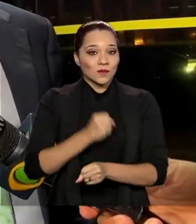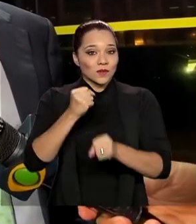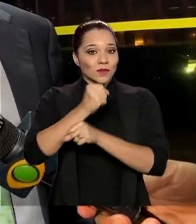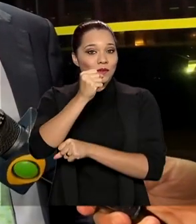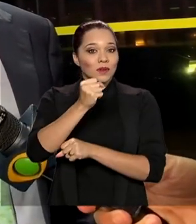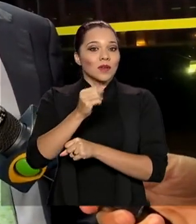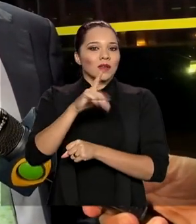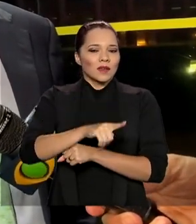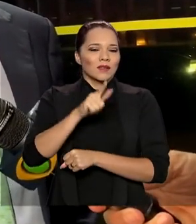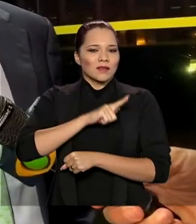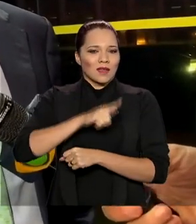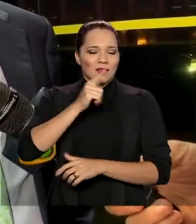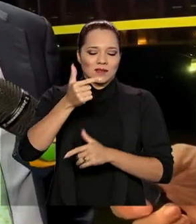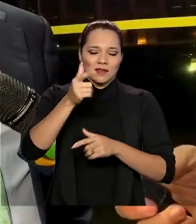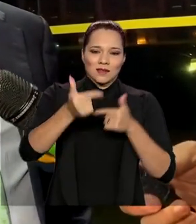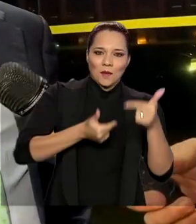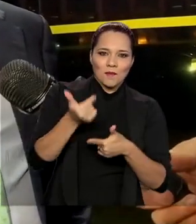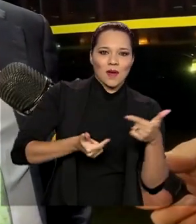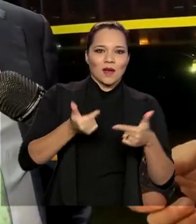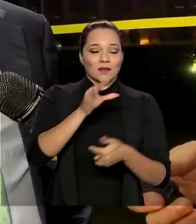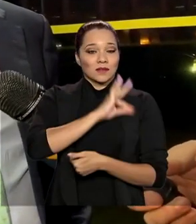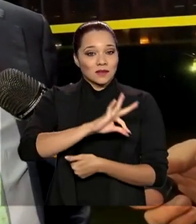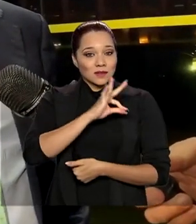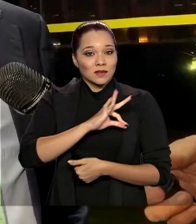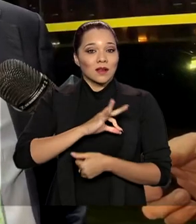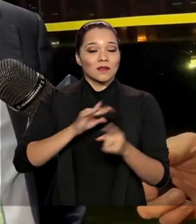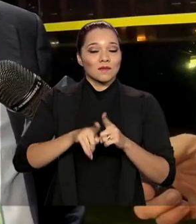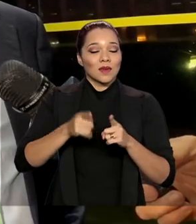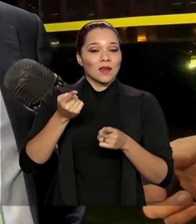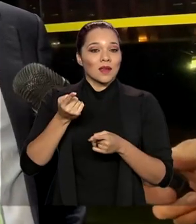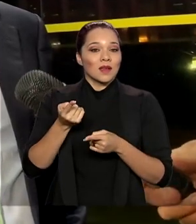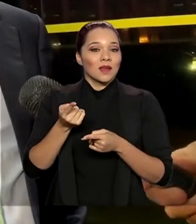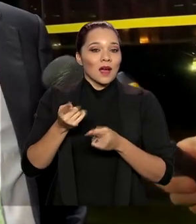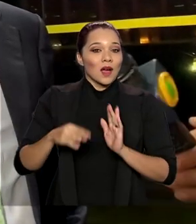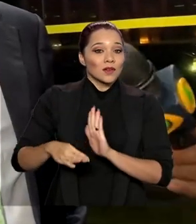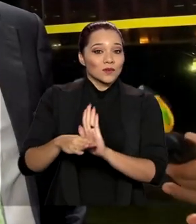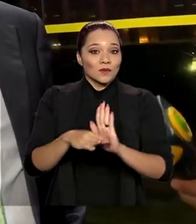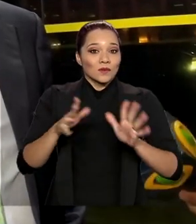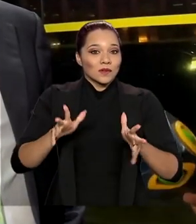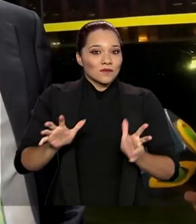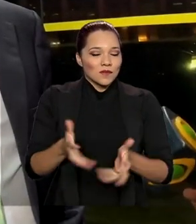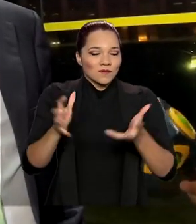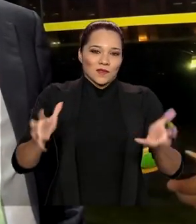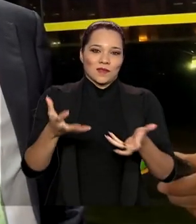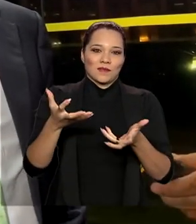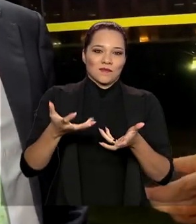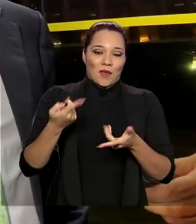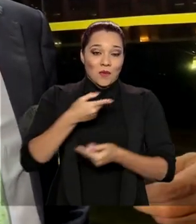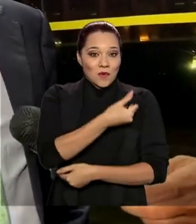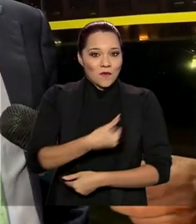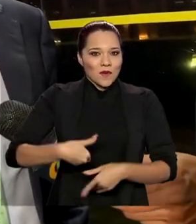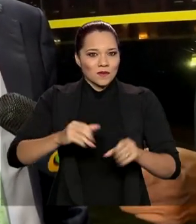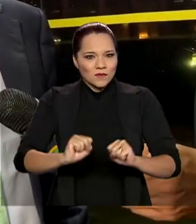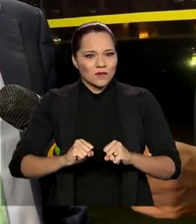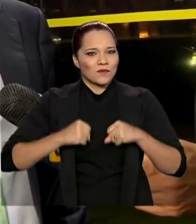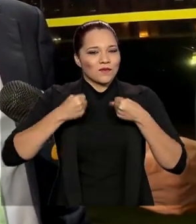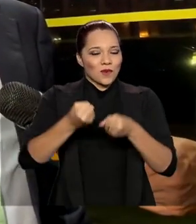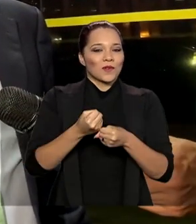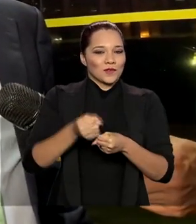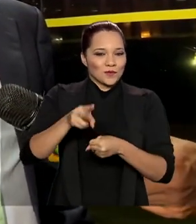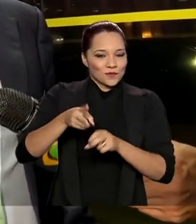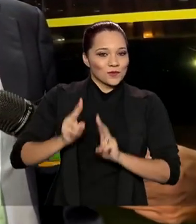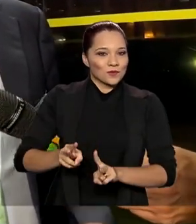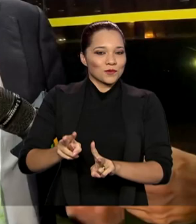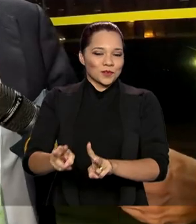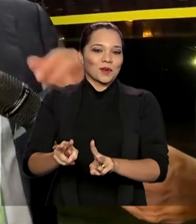emprego, que gera renda, e ao mesmo tempo combate o déficit habitacional. E o governo está empenhado em manter essa pegada, e